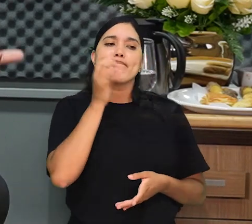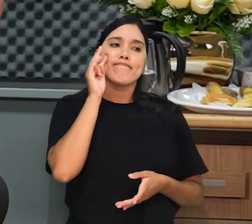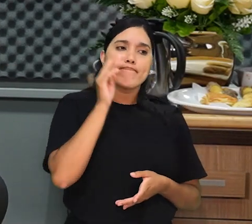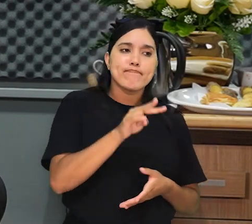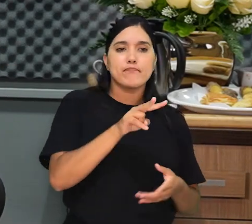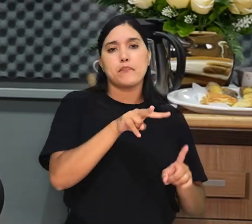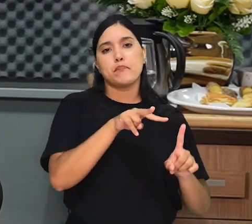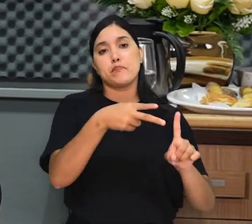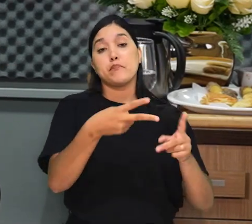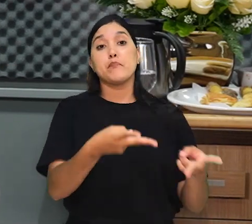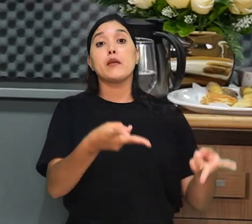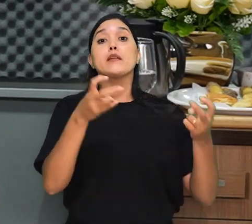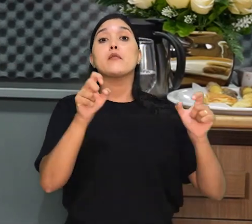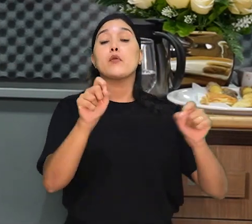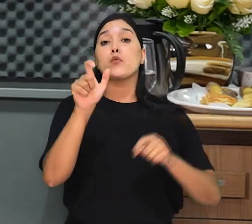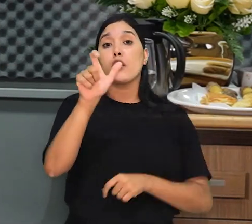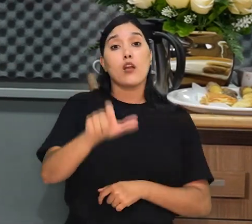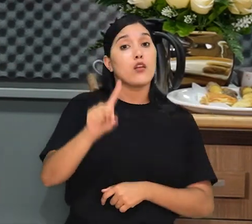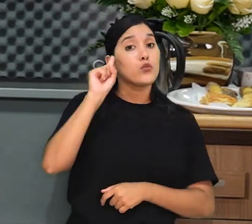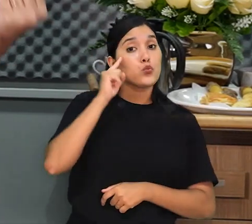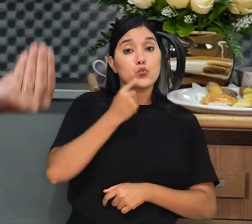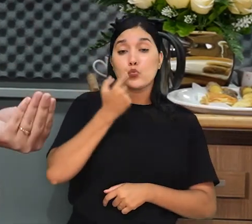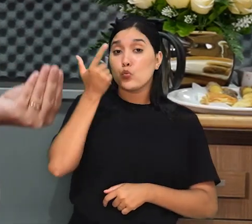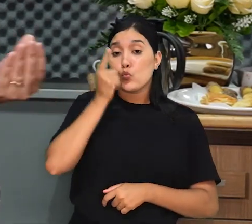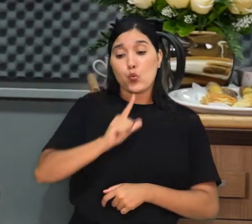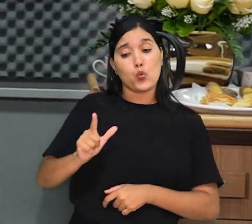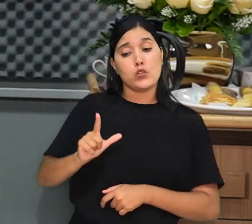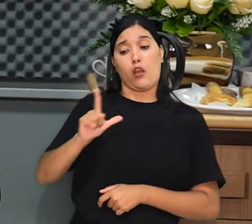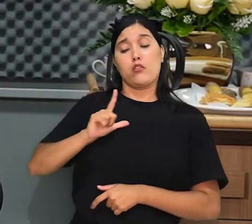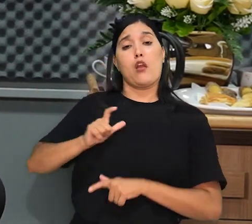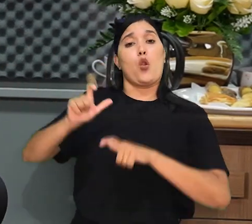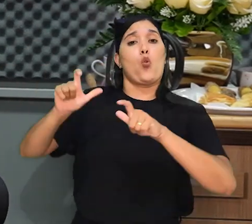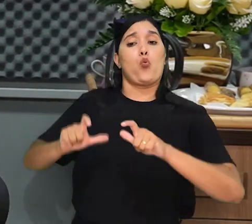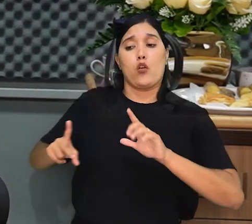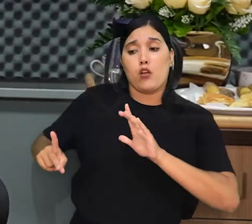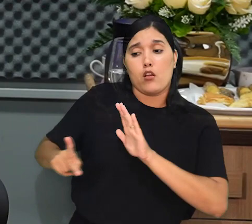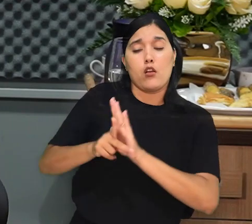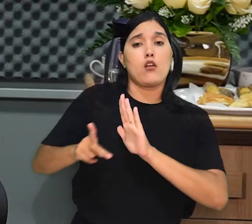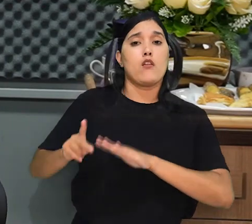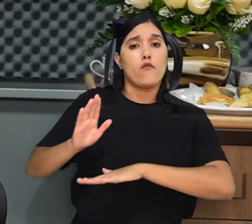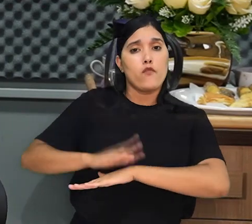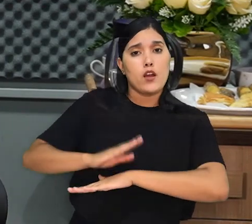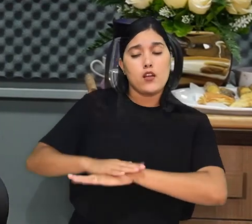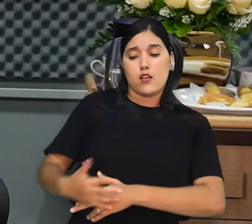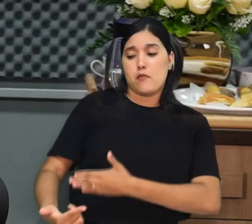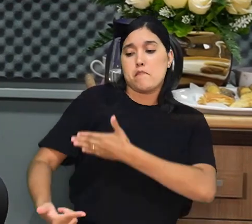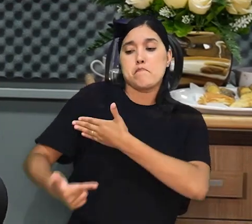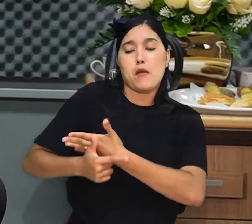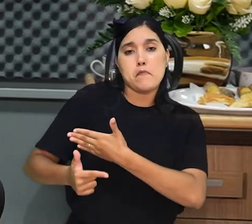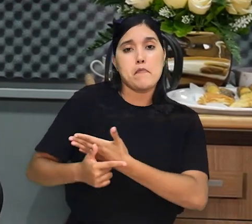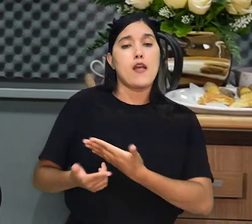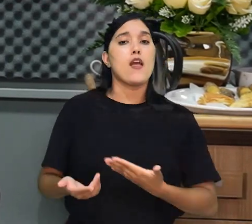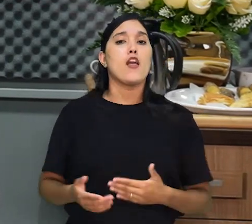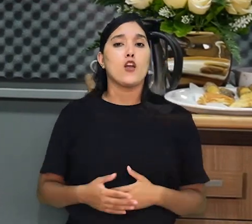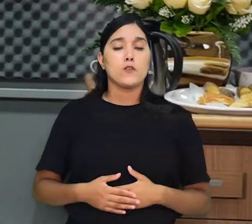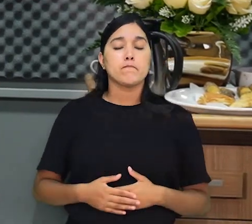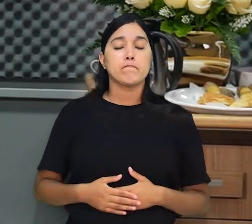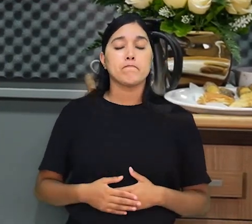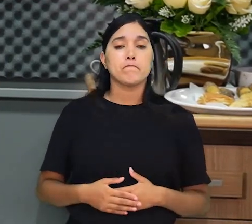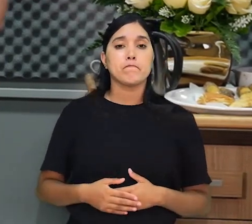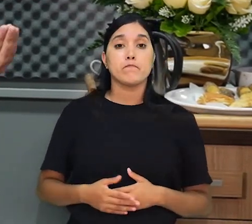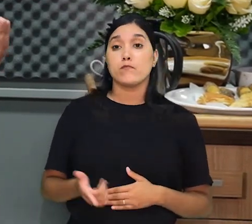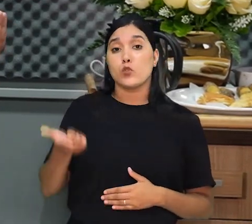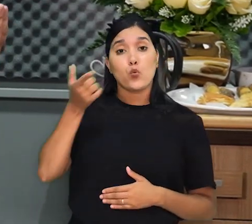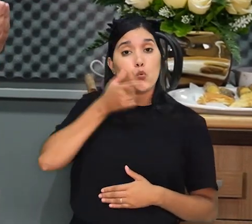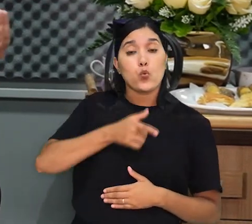lado e ver que o próprio surdo não consegue ter seu lugar, né? Não consegue exercer seu papel, não consegue fazer